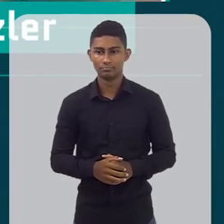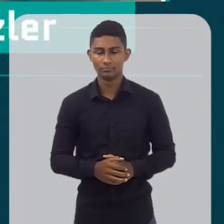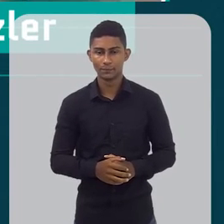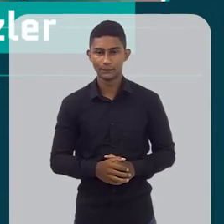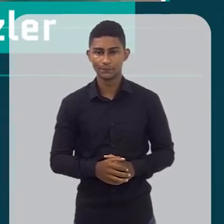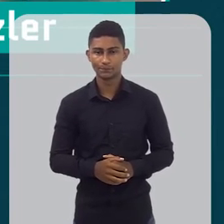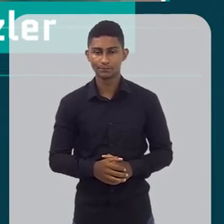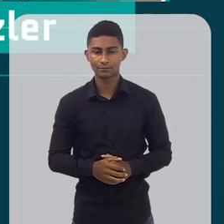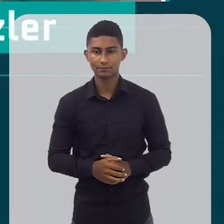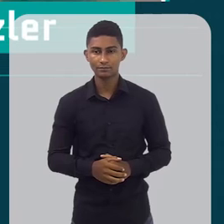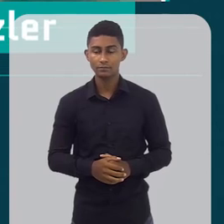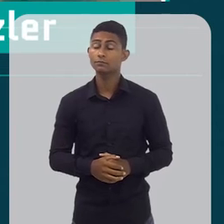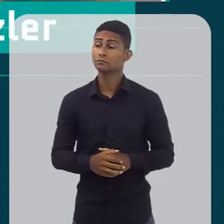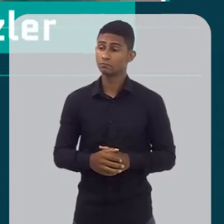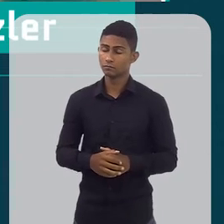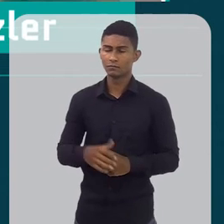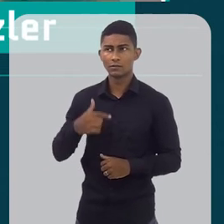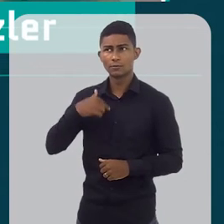Agora,